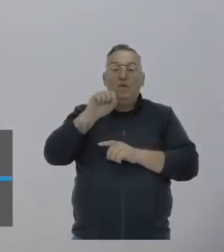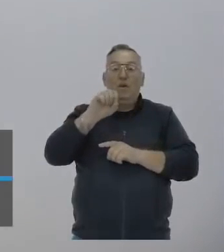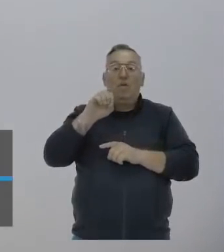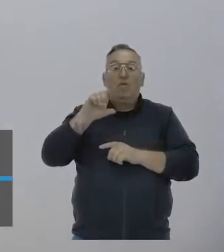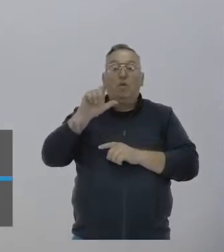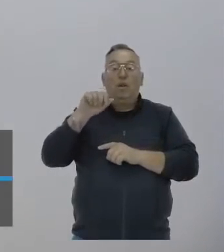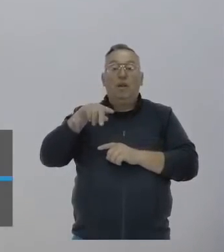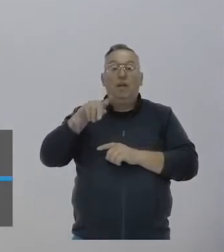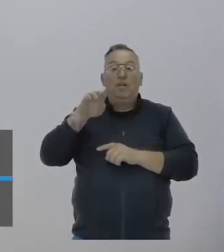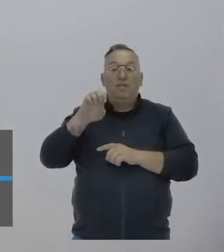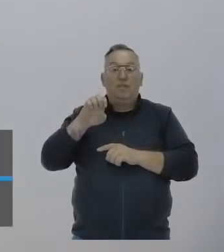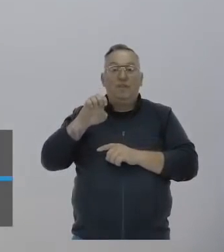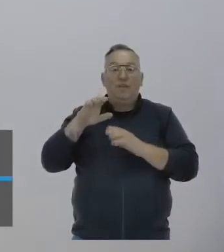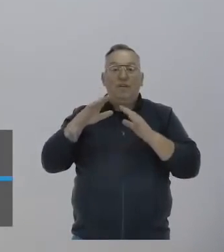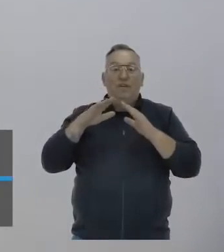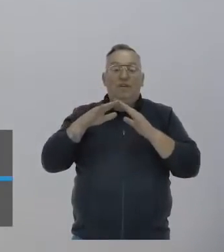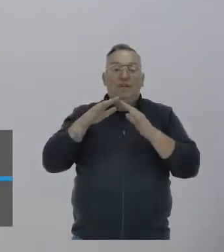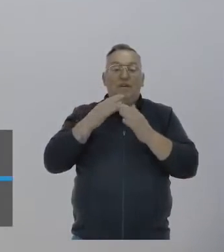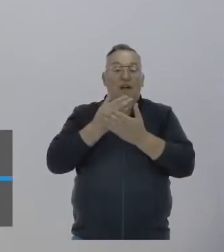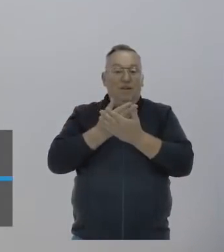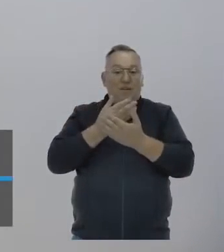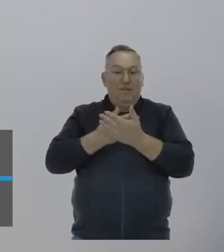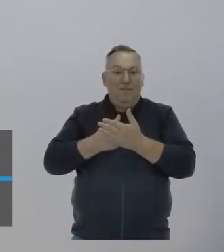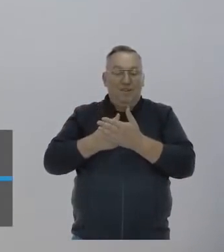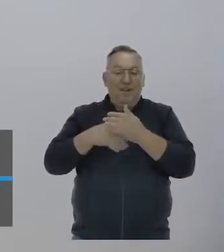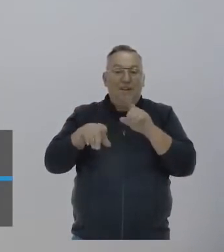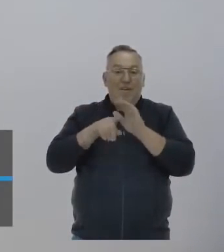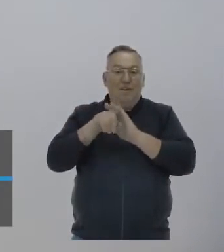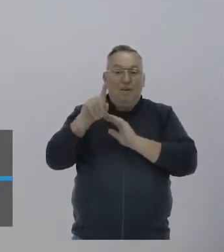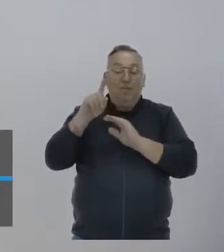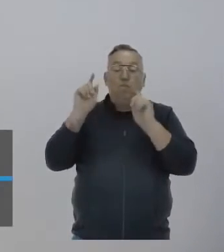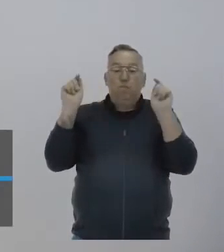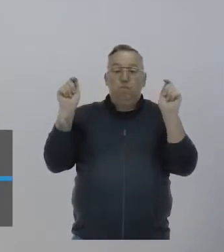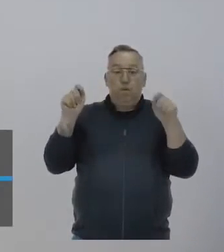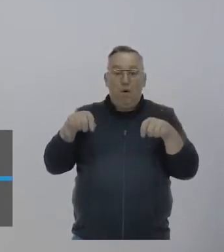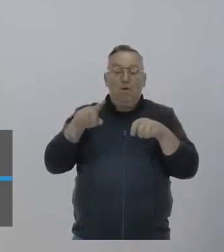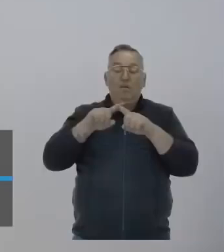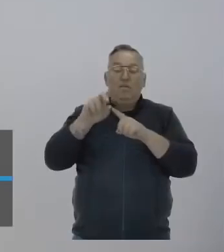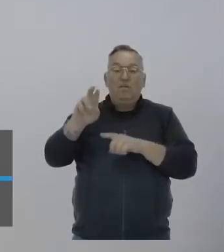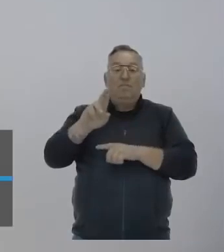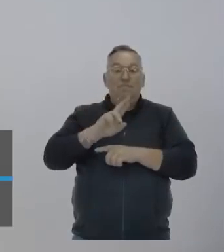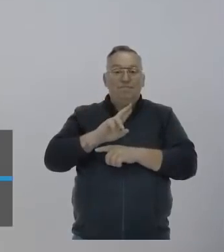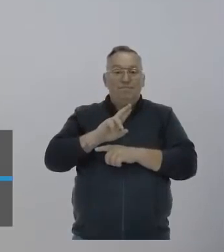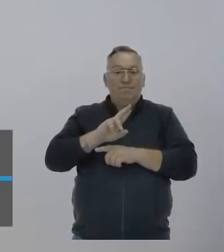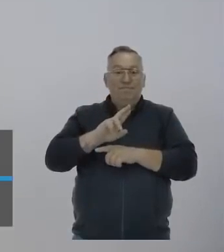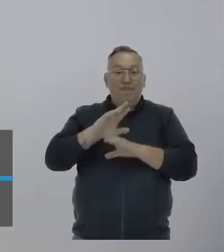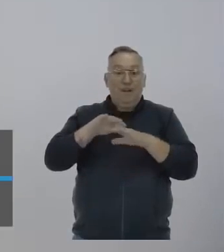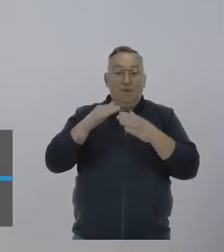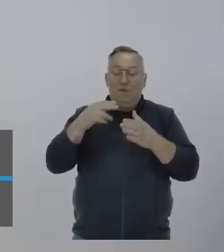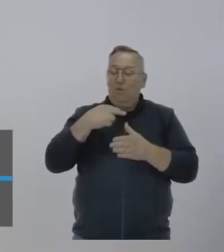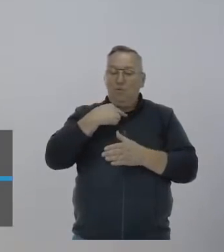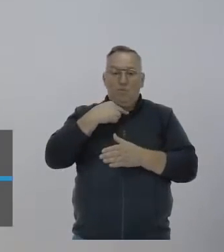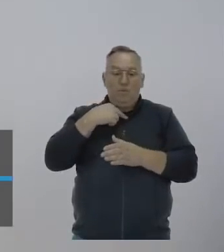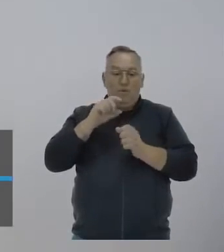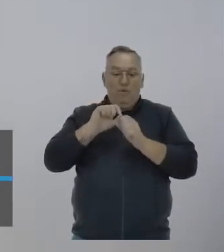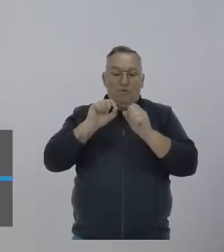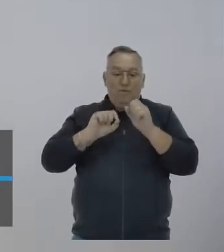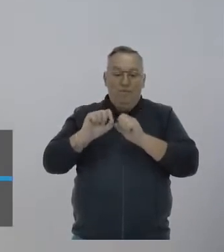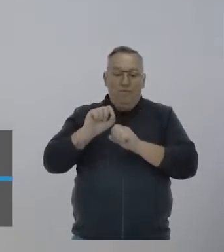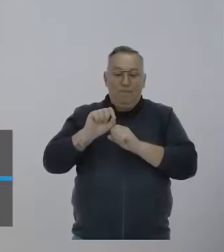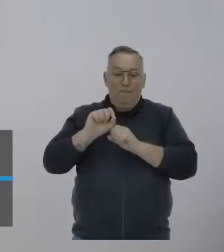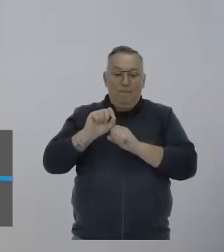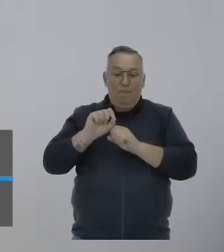Solange, de lá da escola Jeremias de Paula Eduardo, dizendo: podem enviar respostas aqui. Enquanto não podemos interagir,